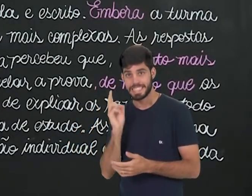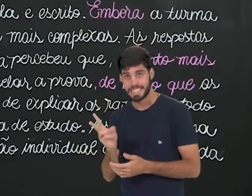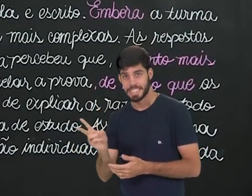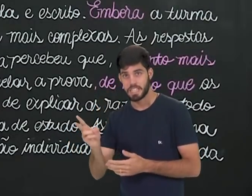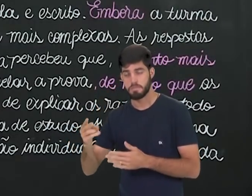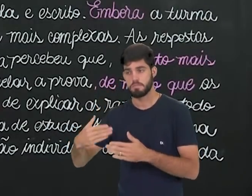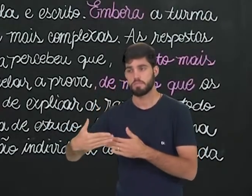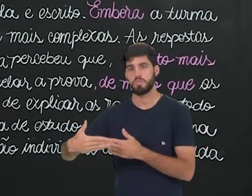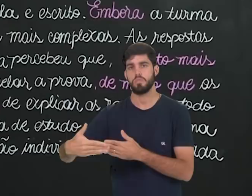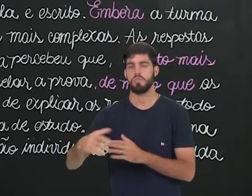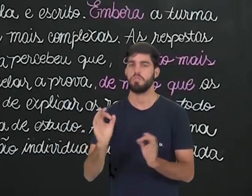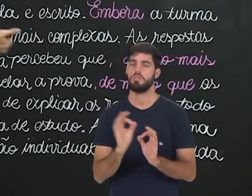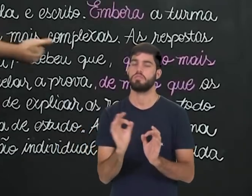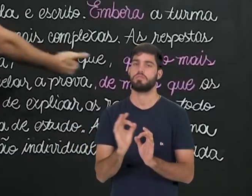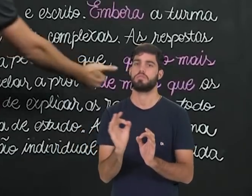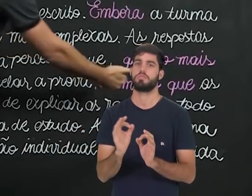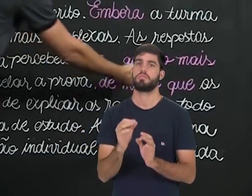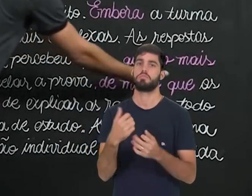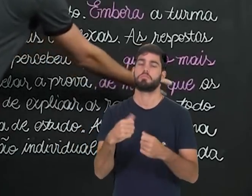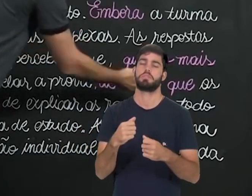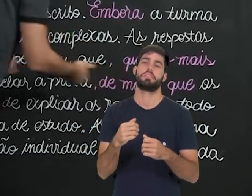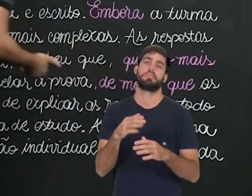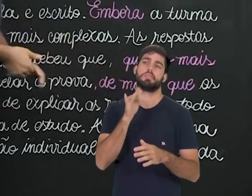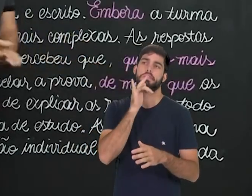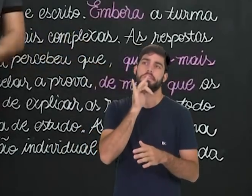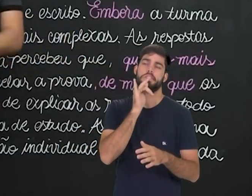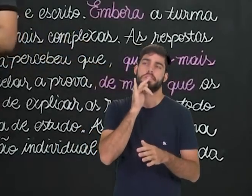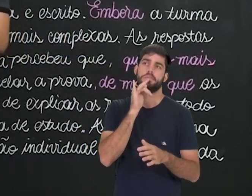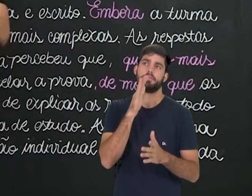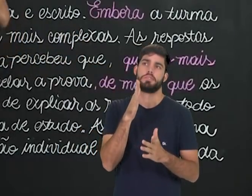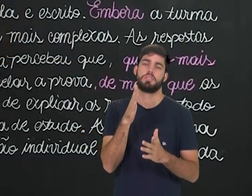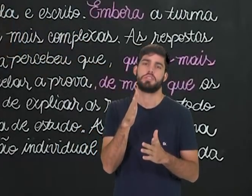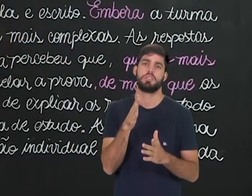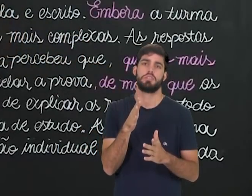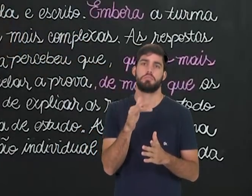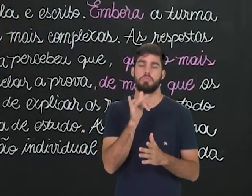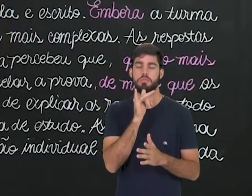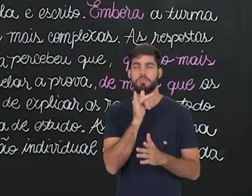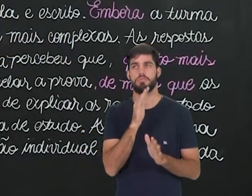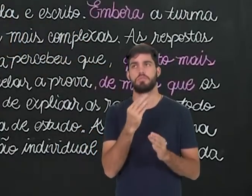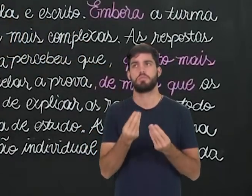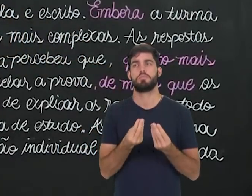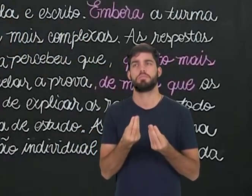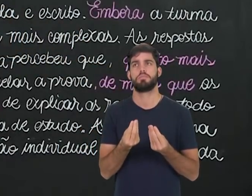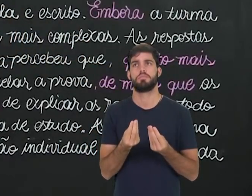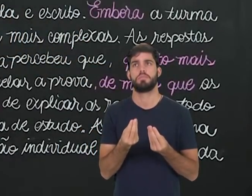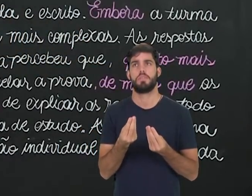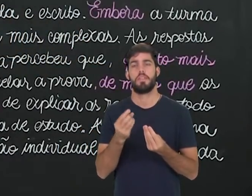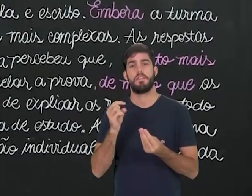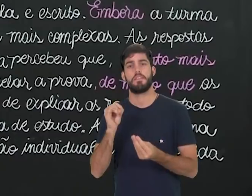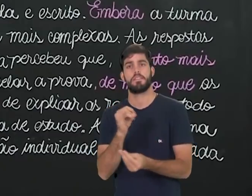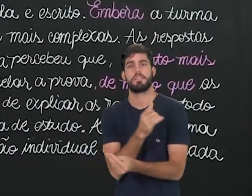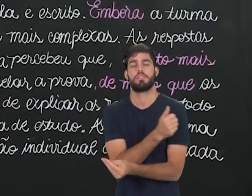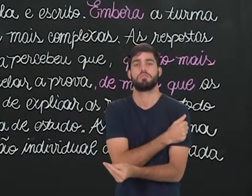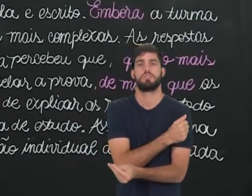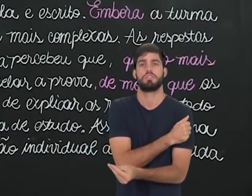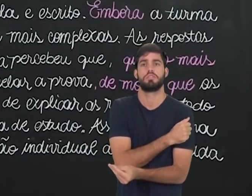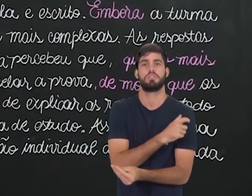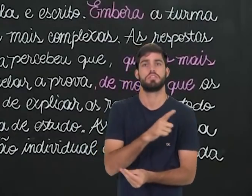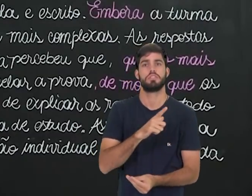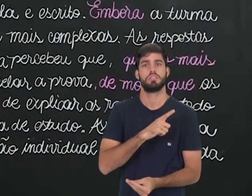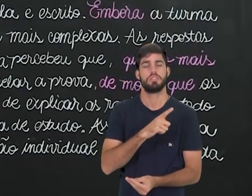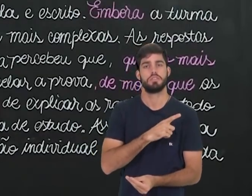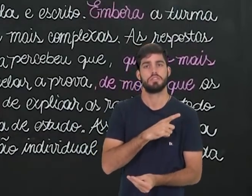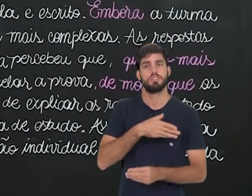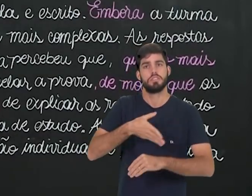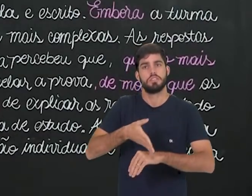condicional. Para ele ser condicional aqui, ele teria que estabelecer uma condição. Se eu dissesse, por exemplo, se os alunos tivessem